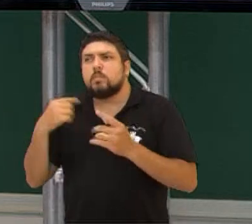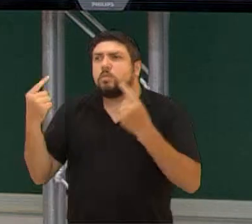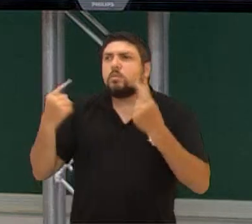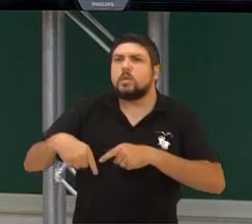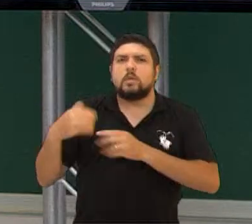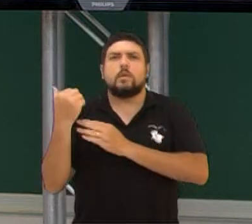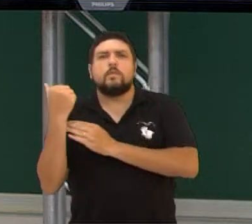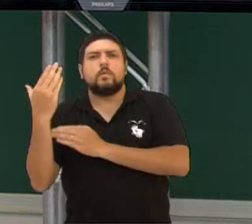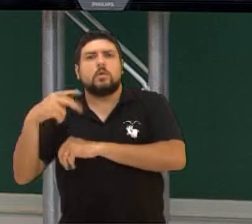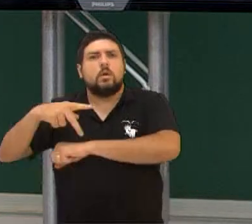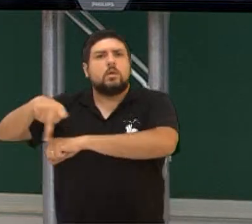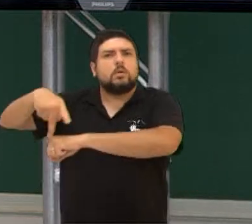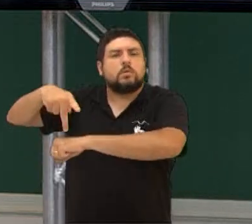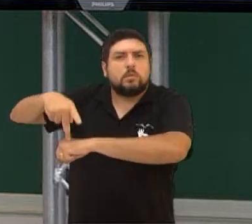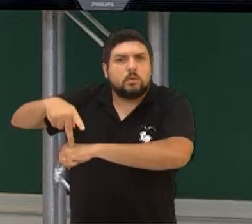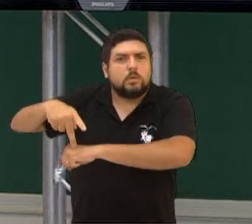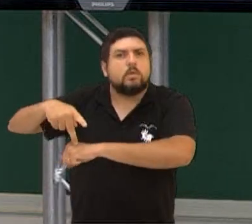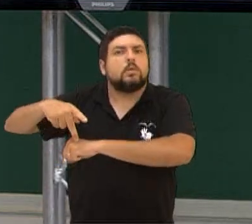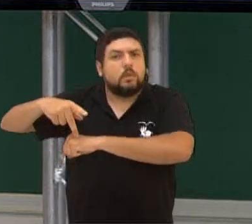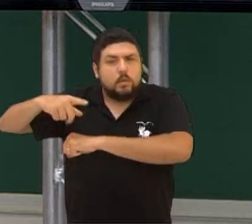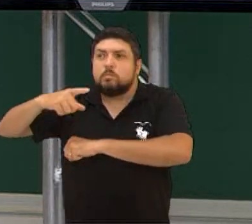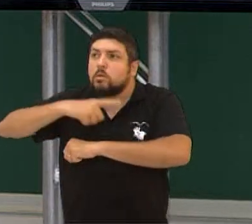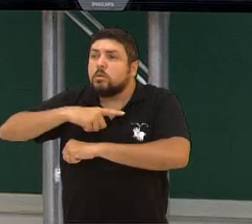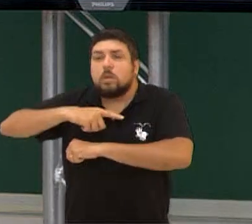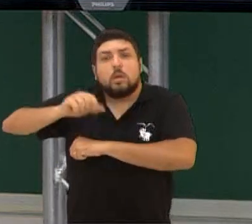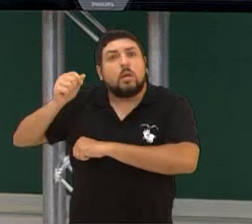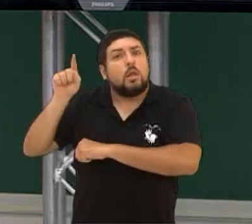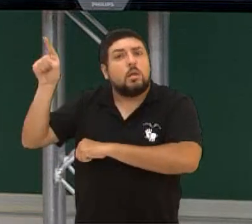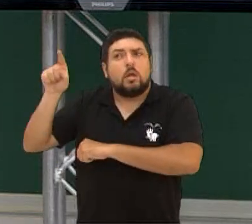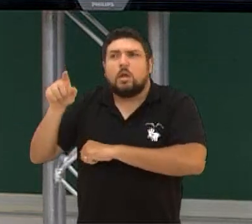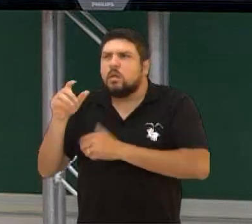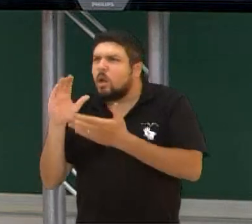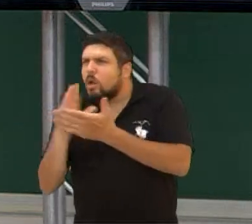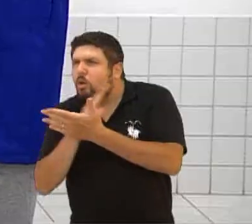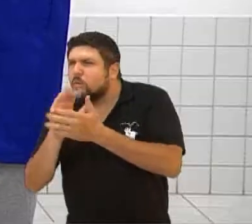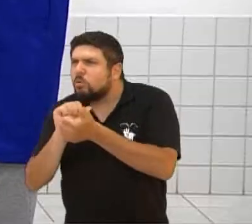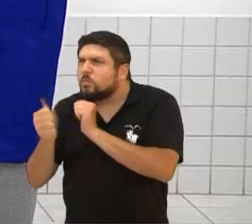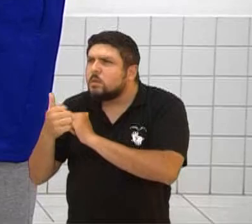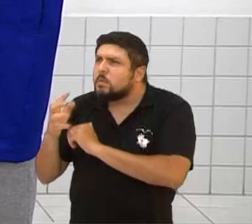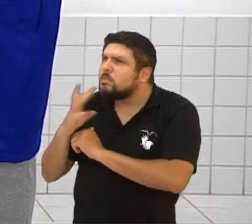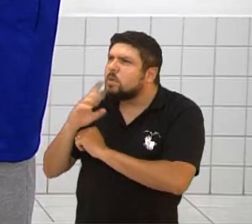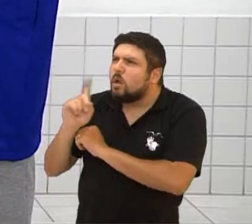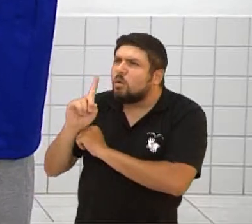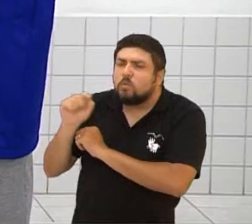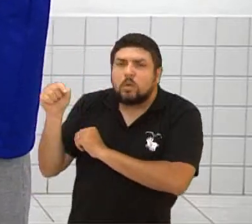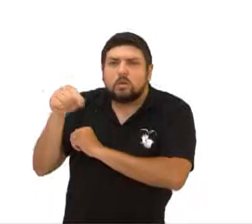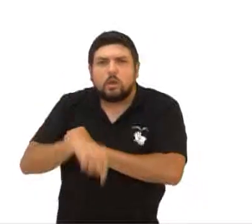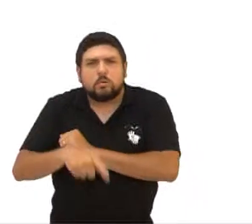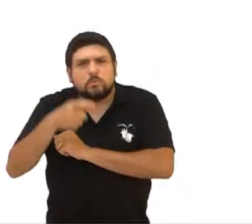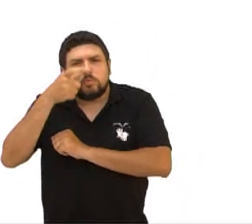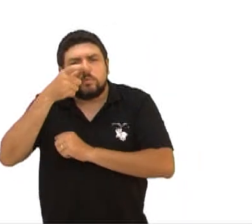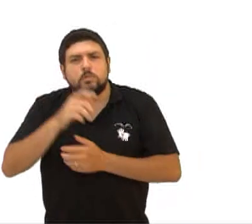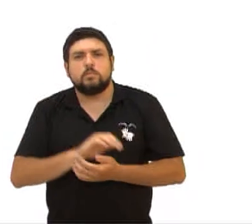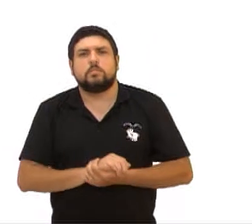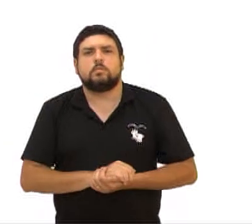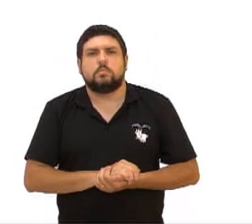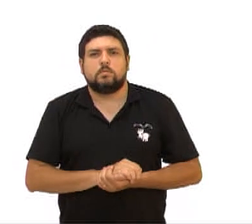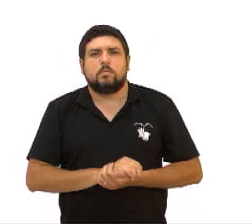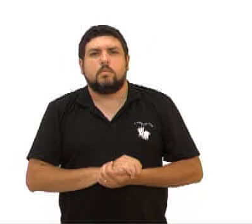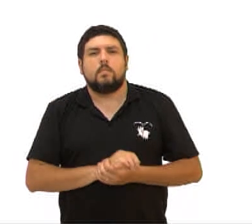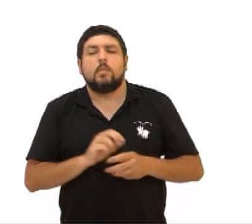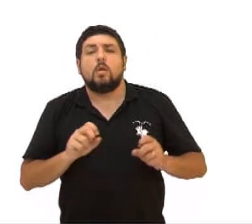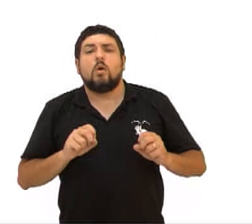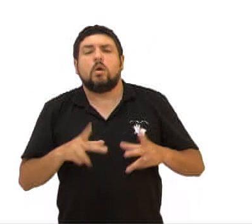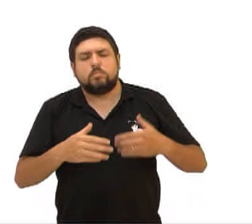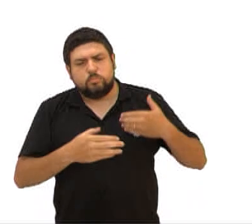de fora do nosso país, né, esportes que a gente às vezes nem conhece tanto. E vamos lá. E qual foi o desfecho disso,